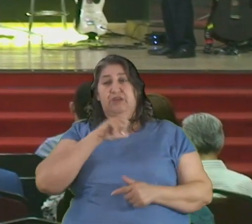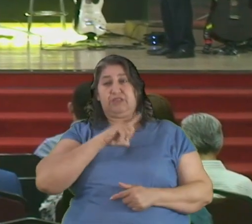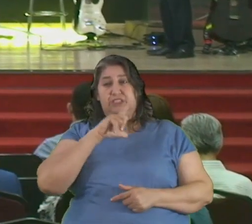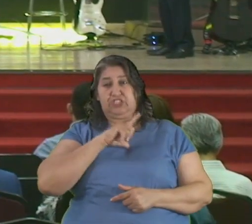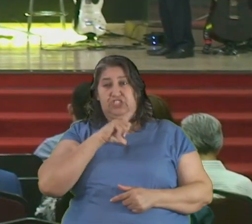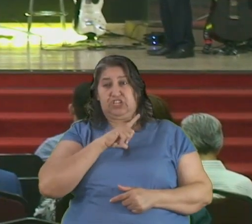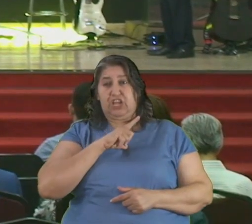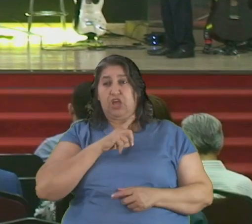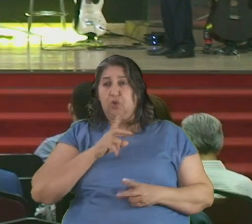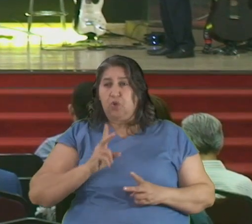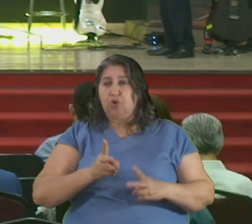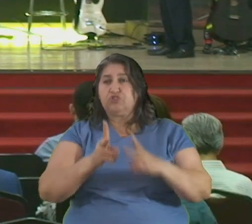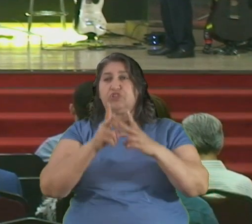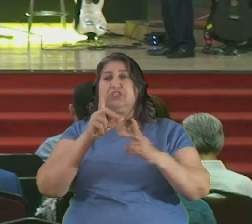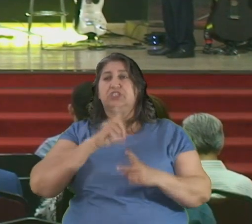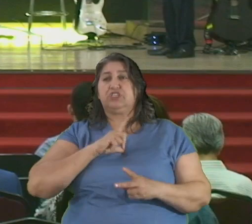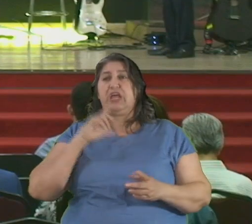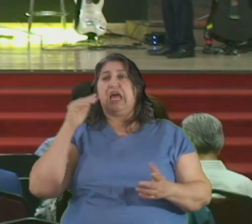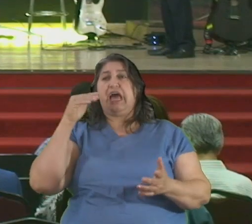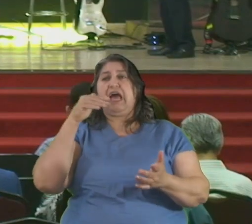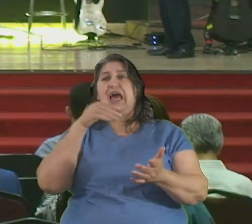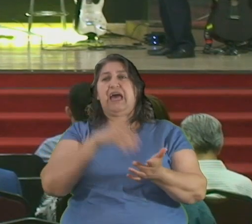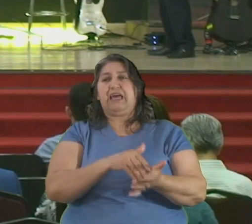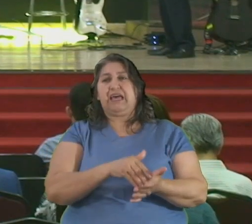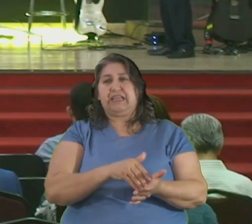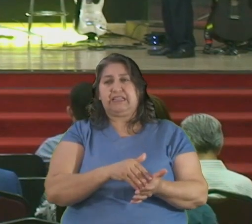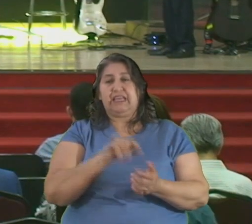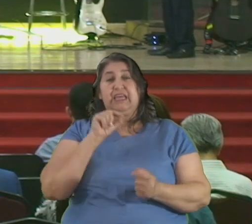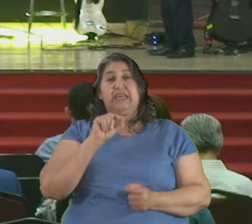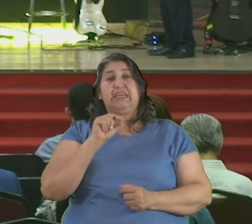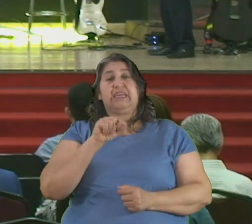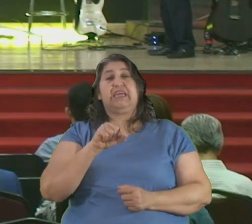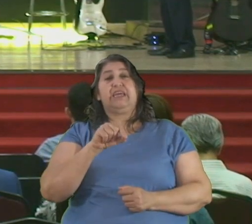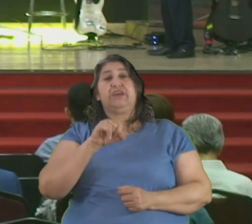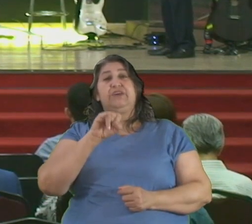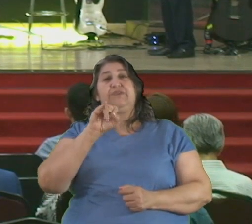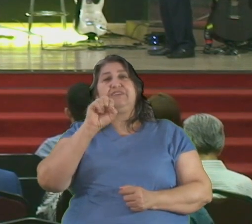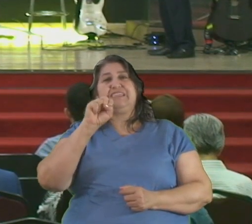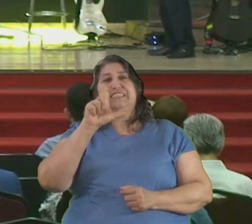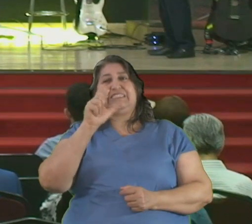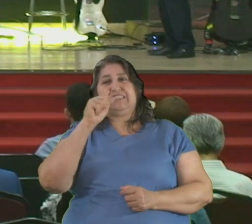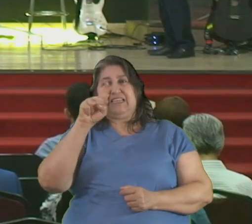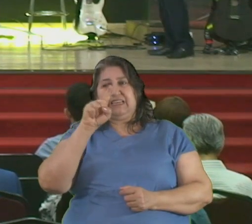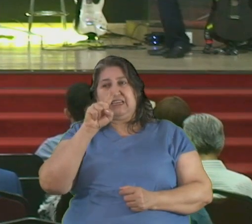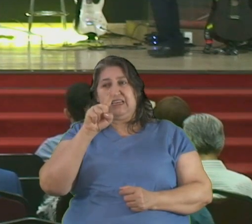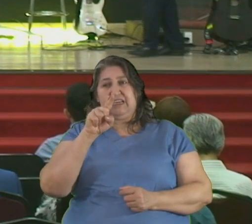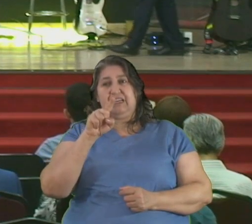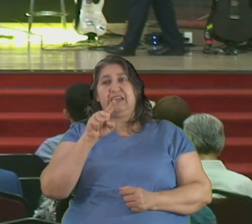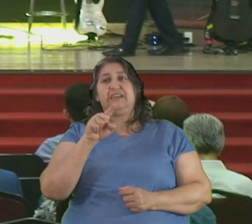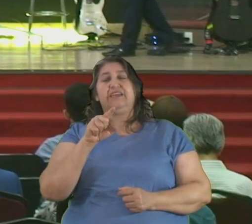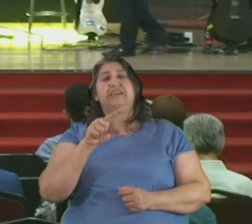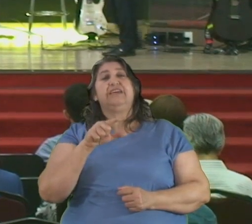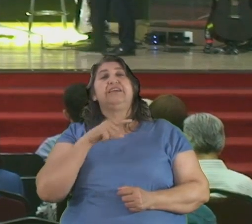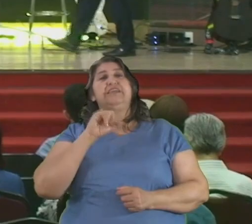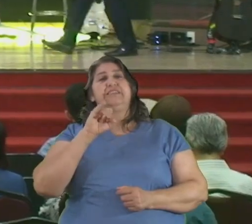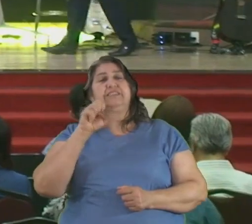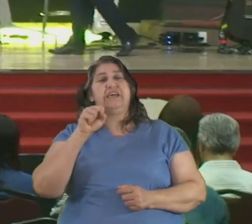e continuará existindo até que o Islã o